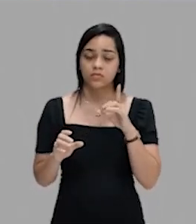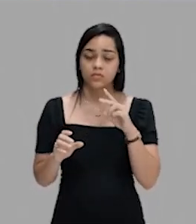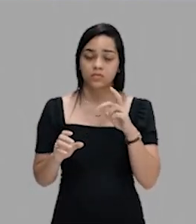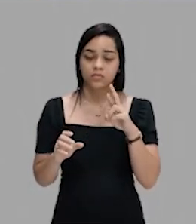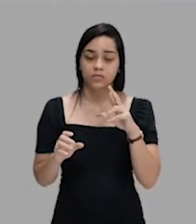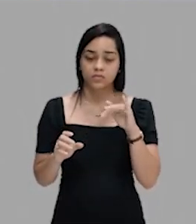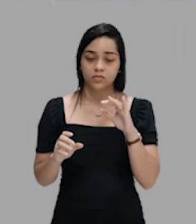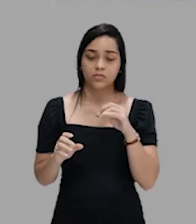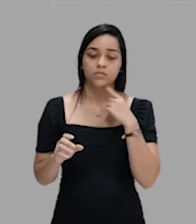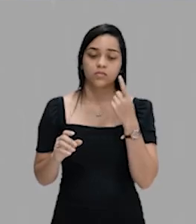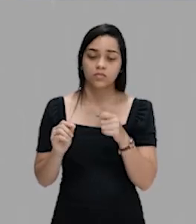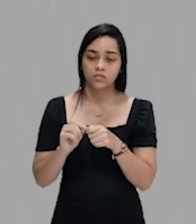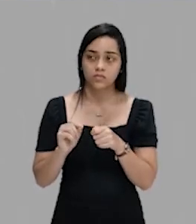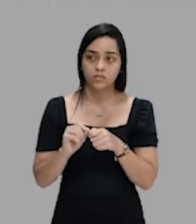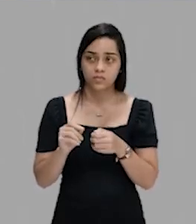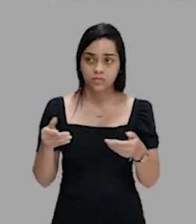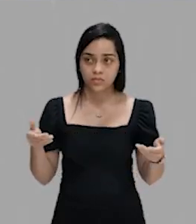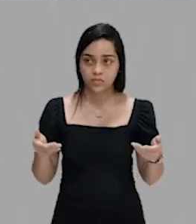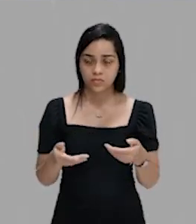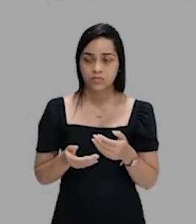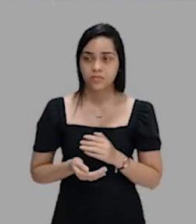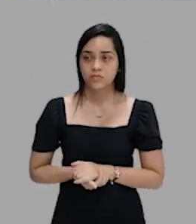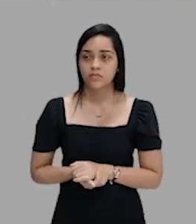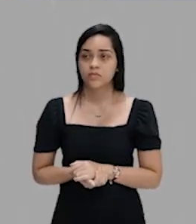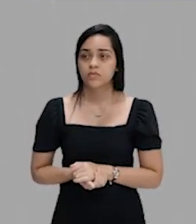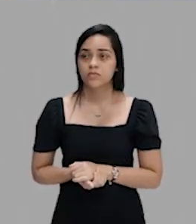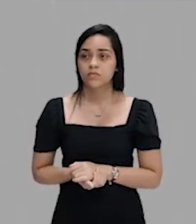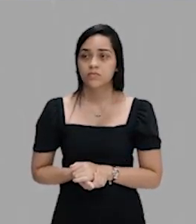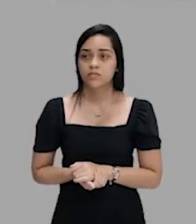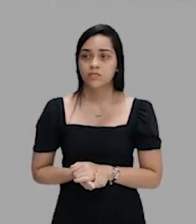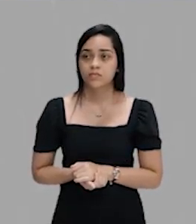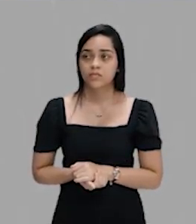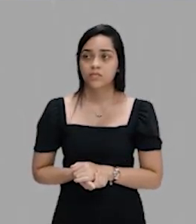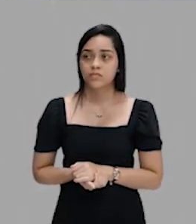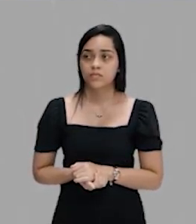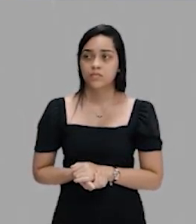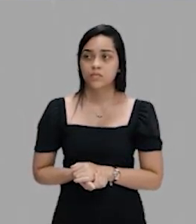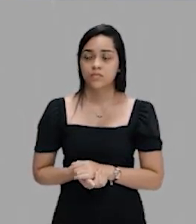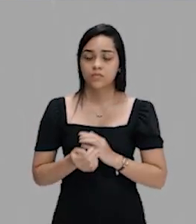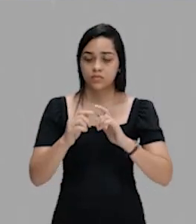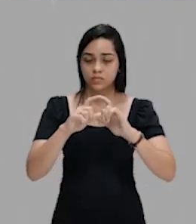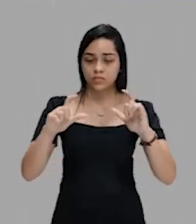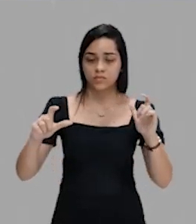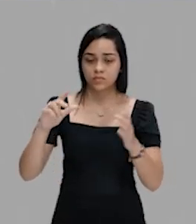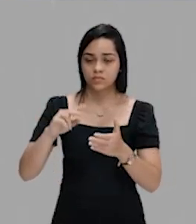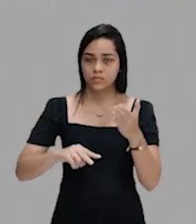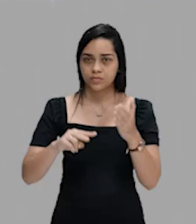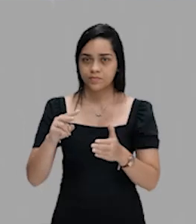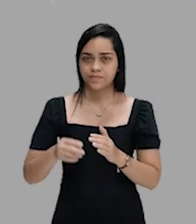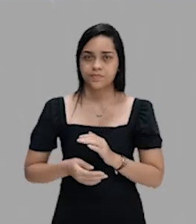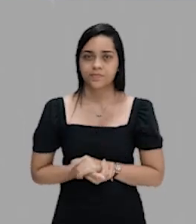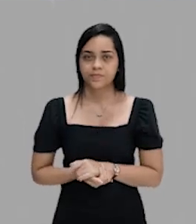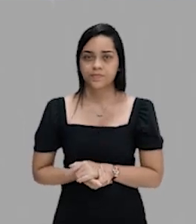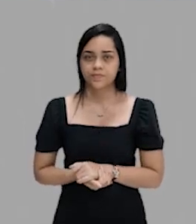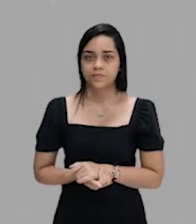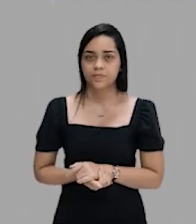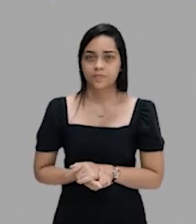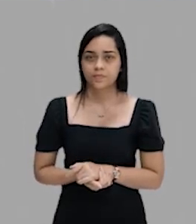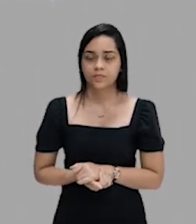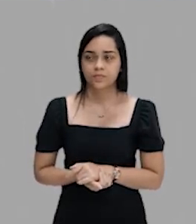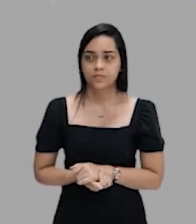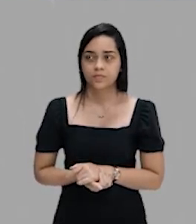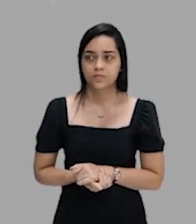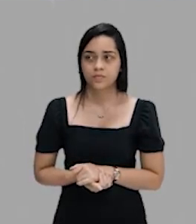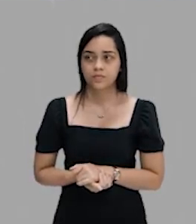é o que nós vamos fazer agora tá bom Então olha só mais uma vez ao lado policial de guerra com os Estados Unidos construindo